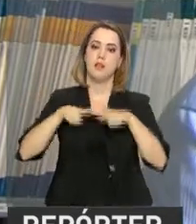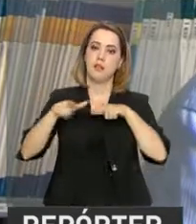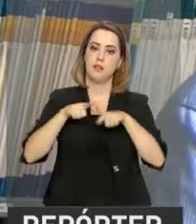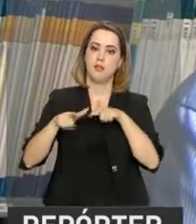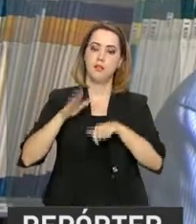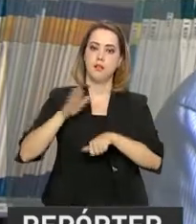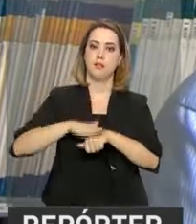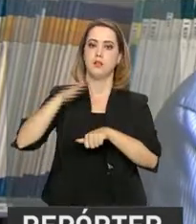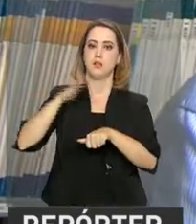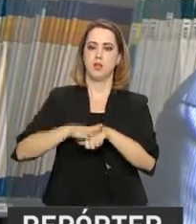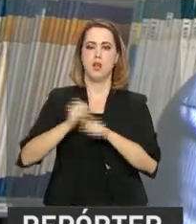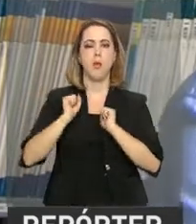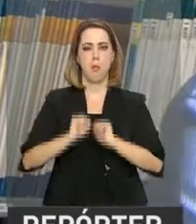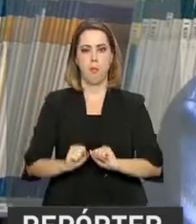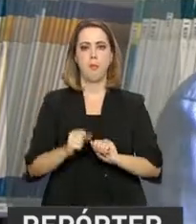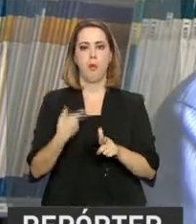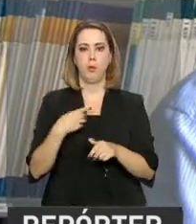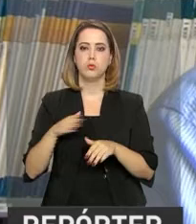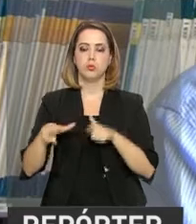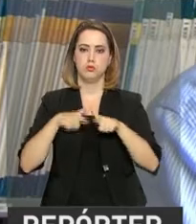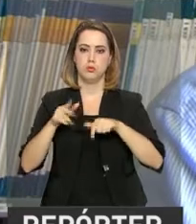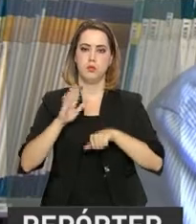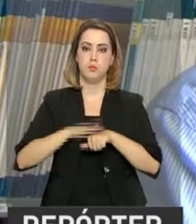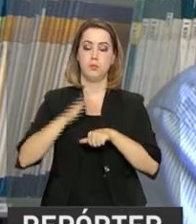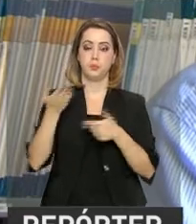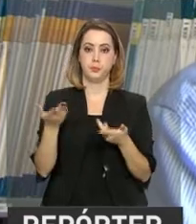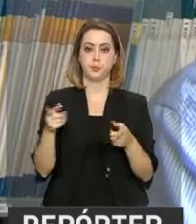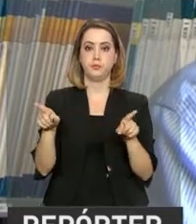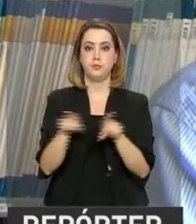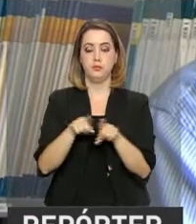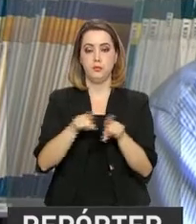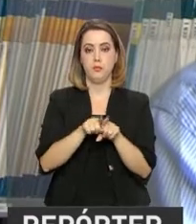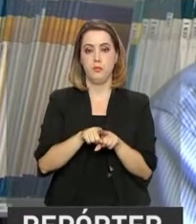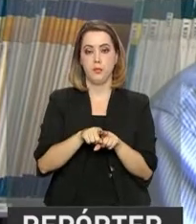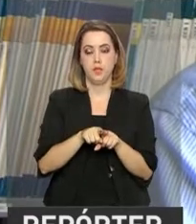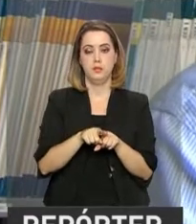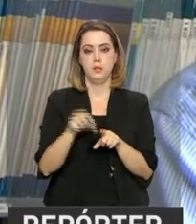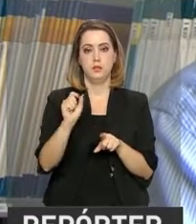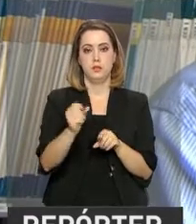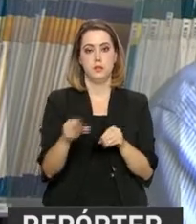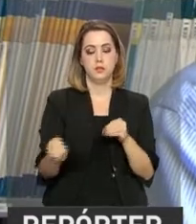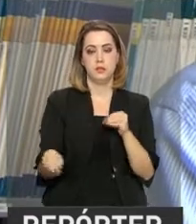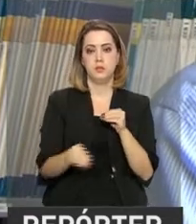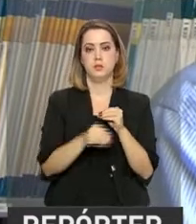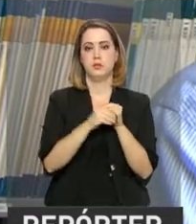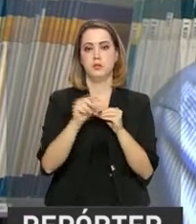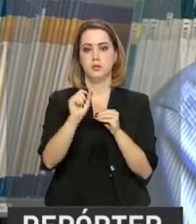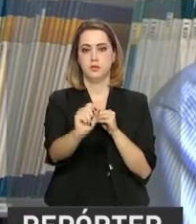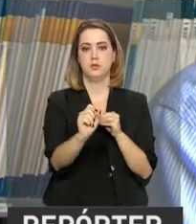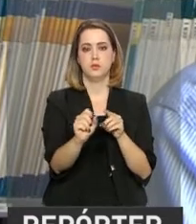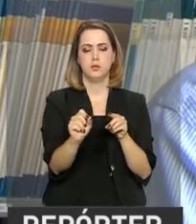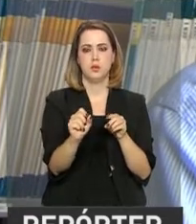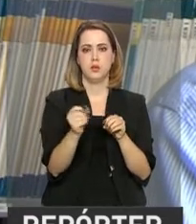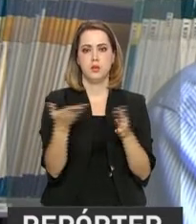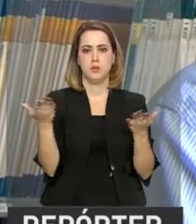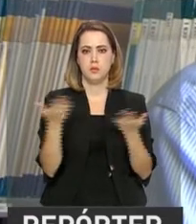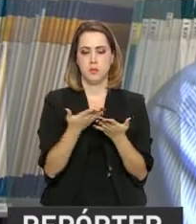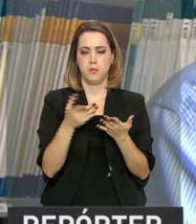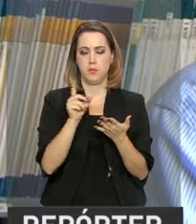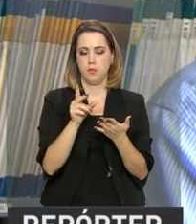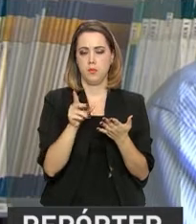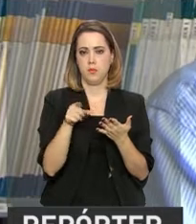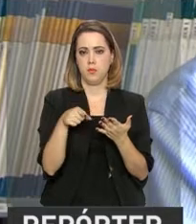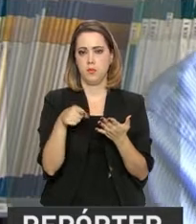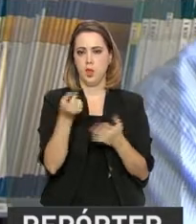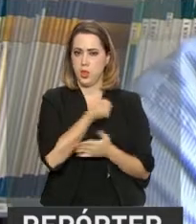disponíveis a trabalhar essas mais horas e também fornece as adicionados nessa força de trabalho a